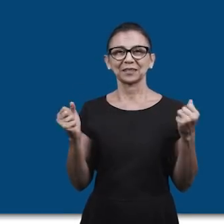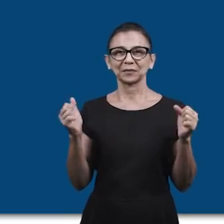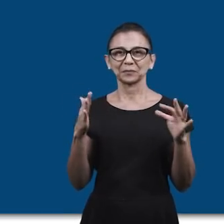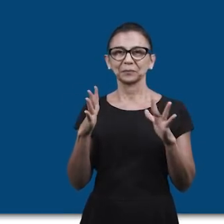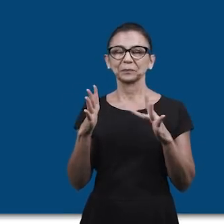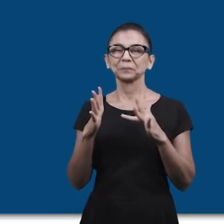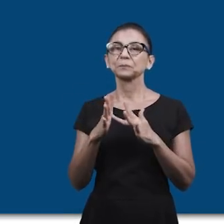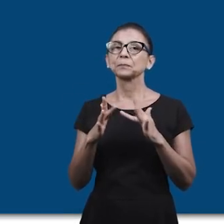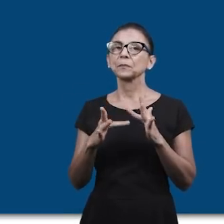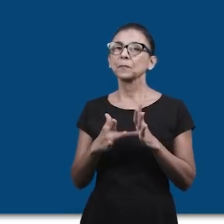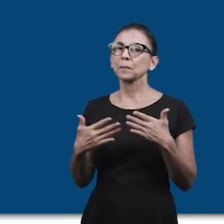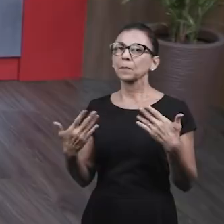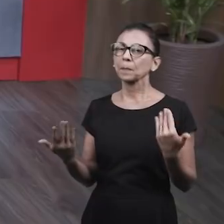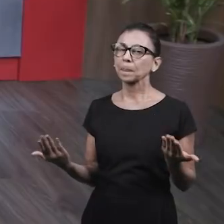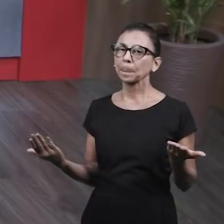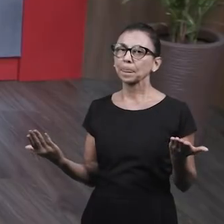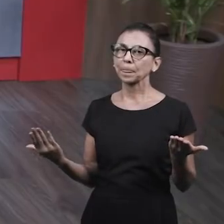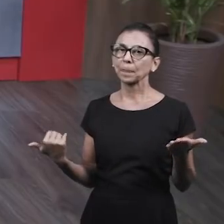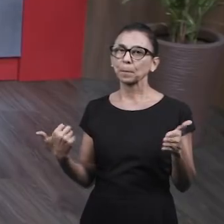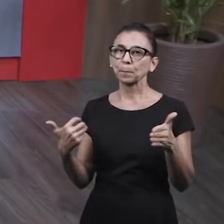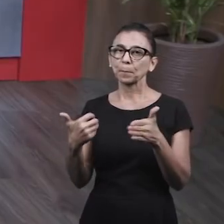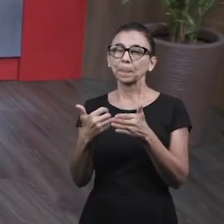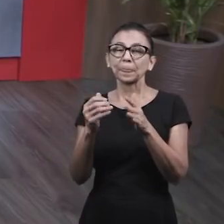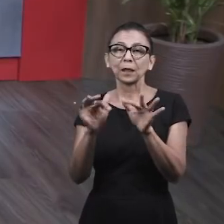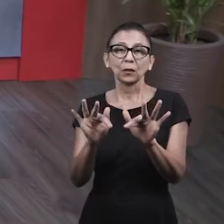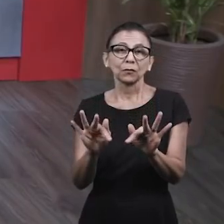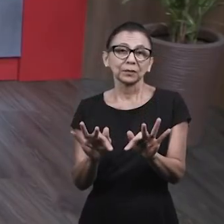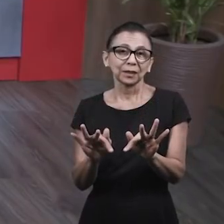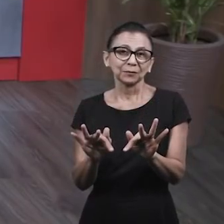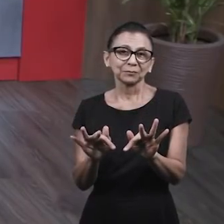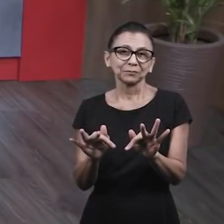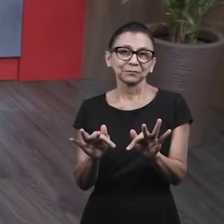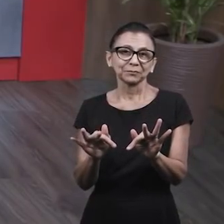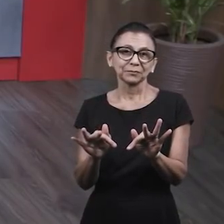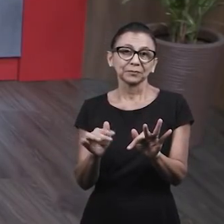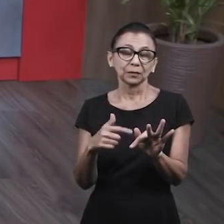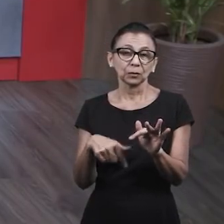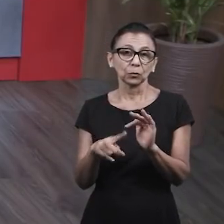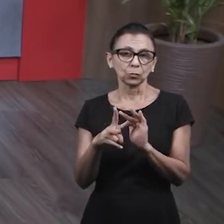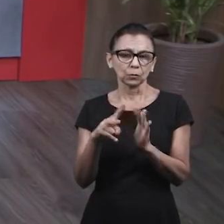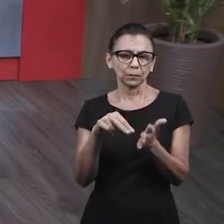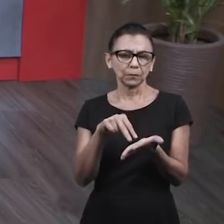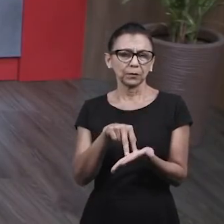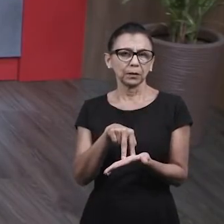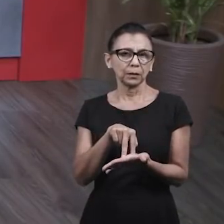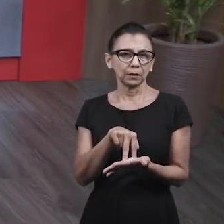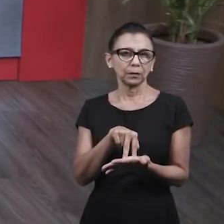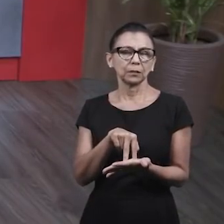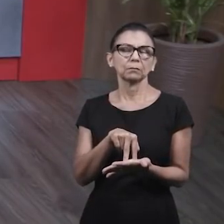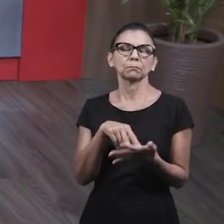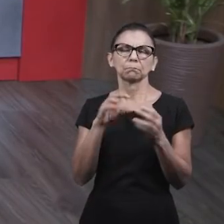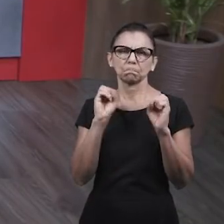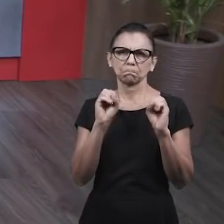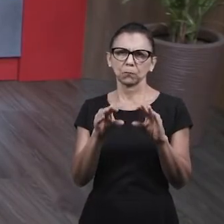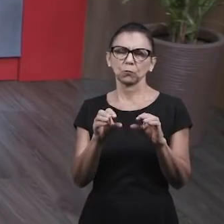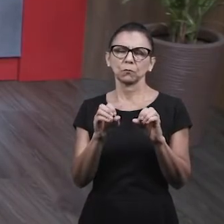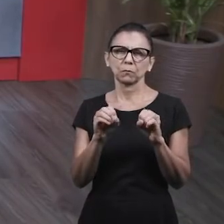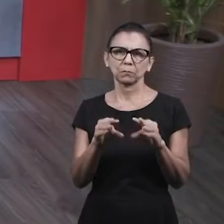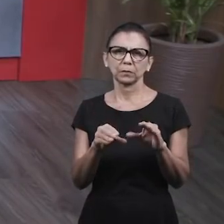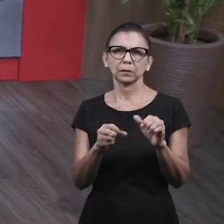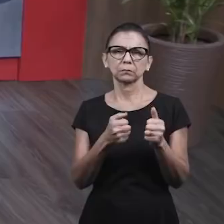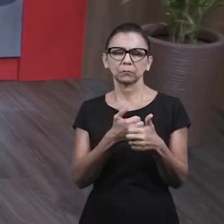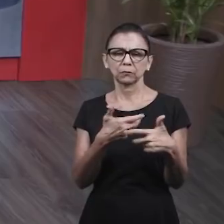Que maravilha! A palavra que temos no nosso coração nesta hora é de gratidão